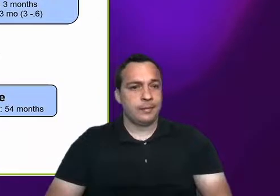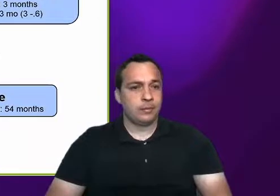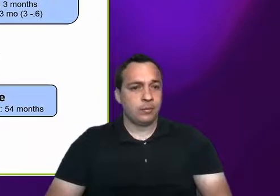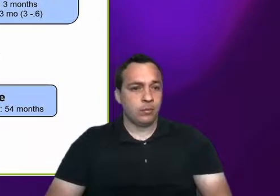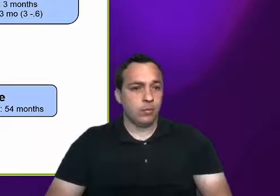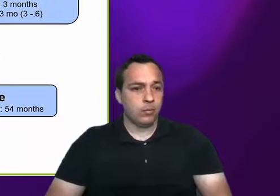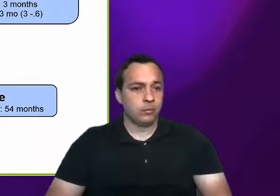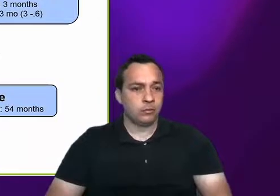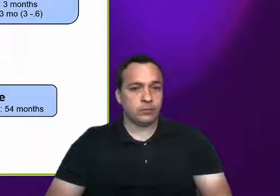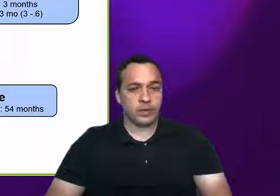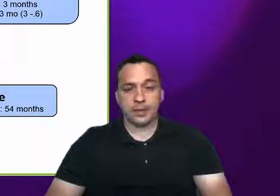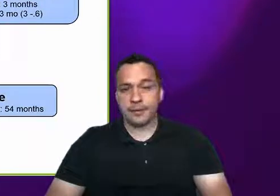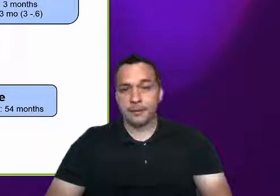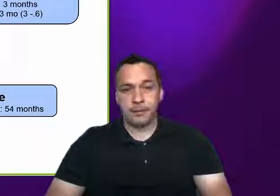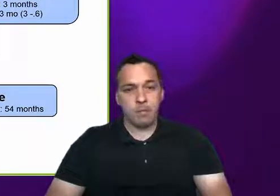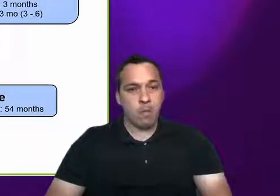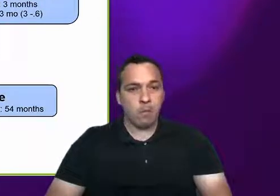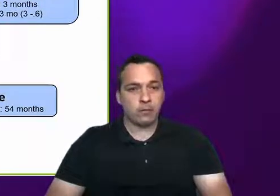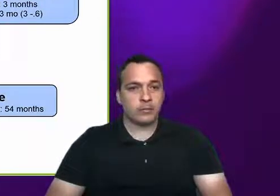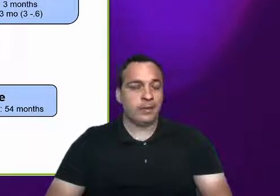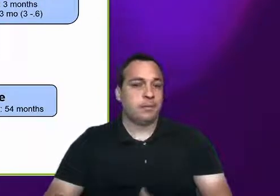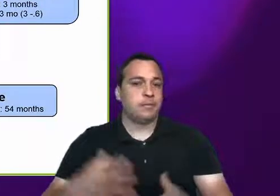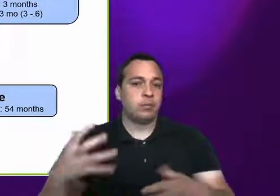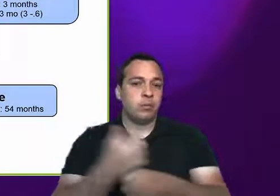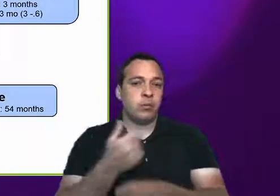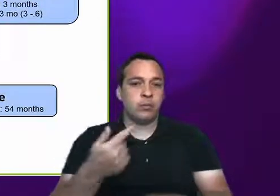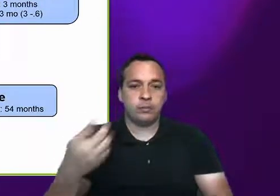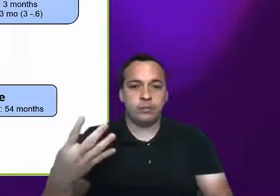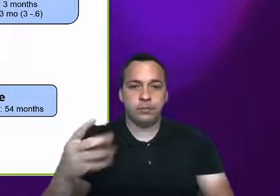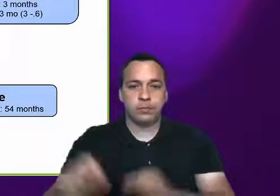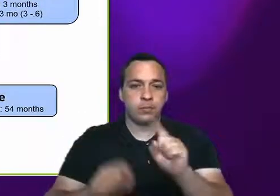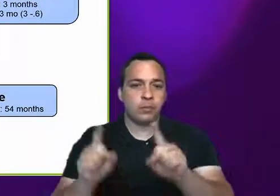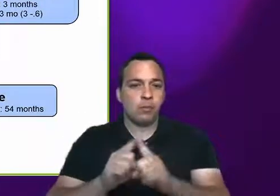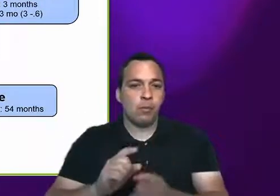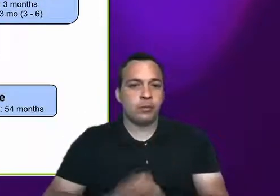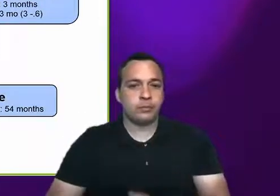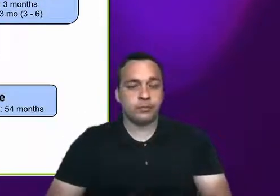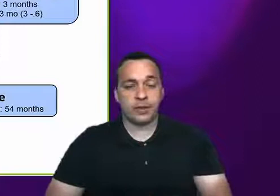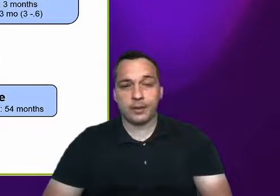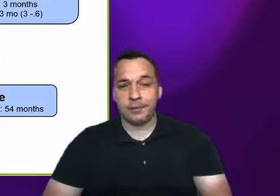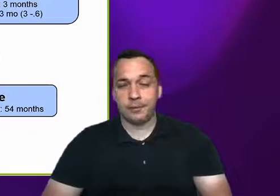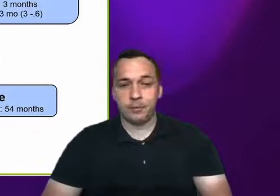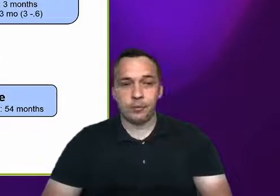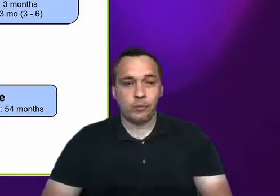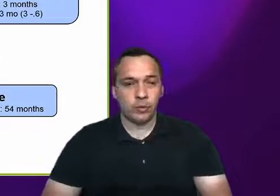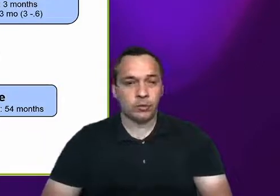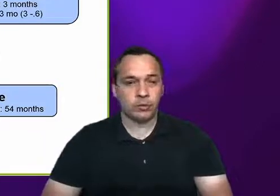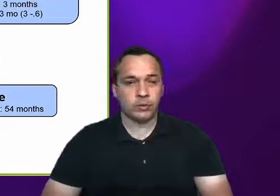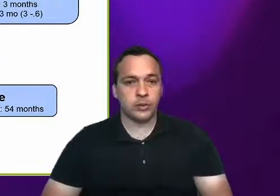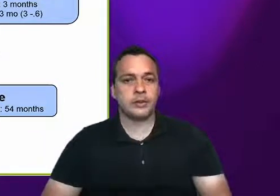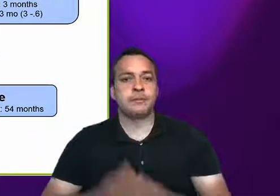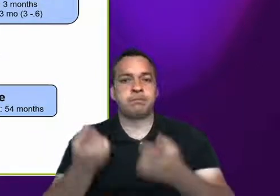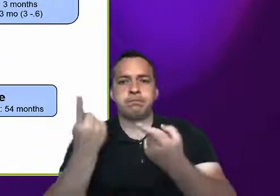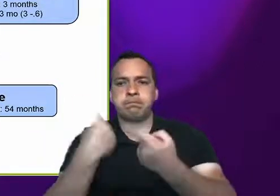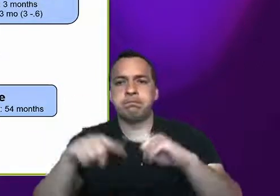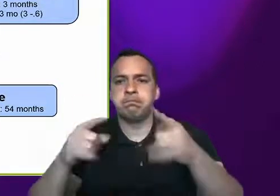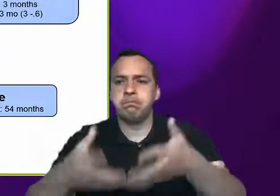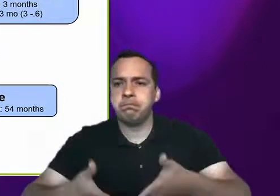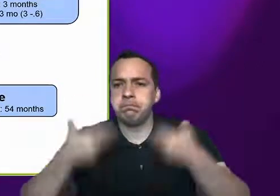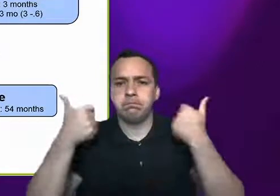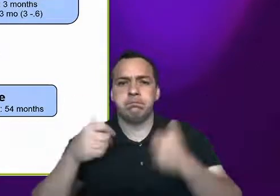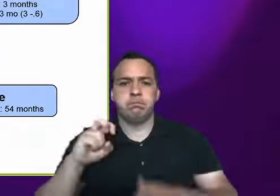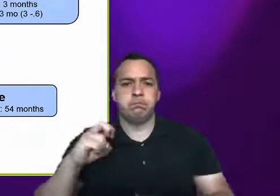verdadeiro, no qual, de 74 pacientes, conseguimos um sucesso